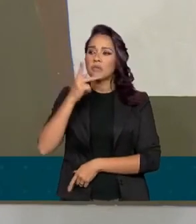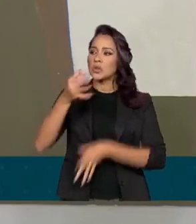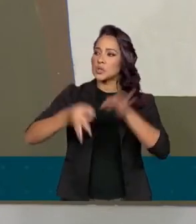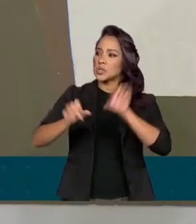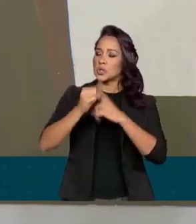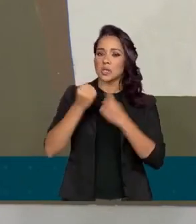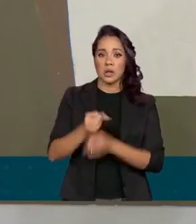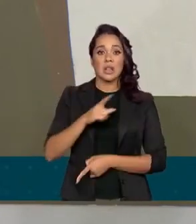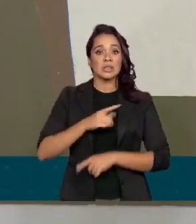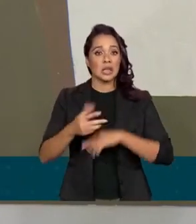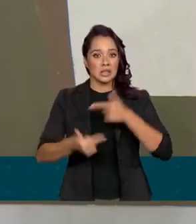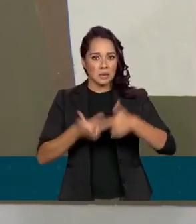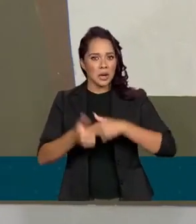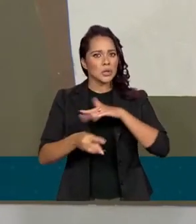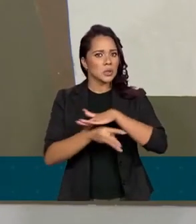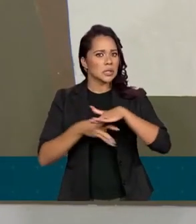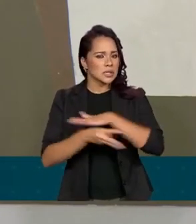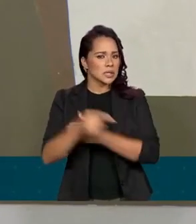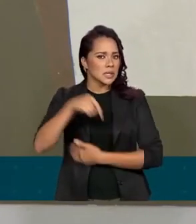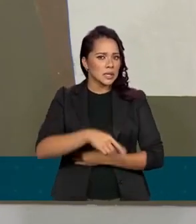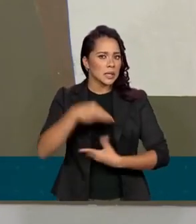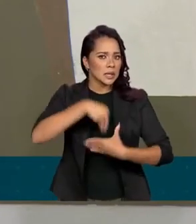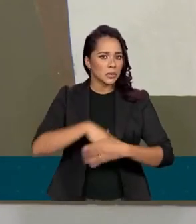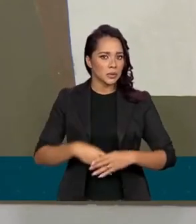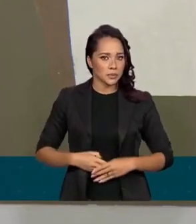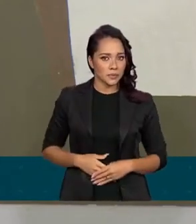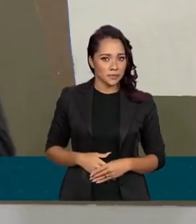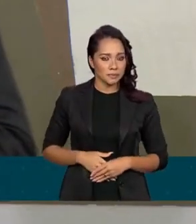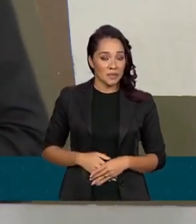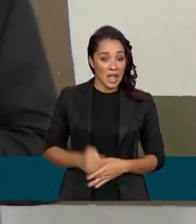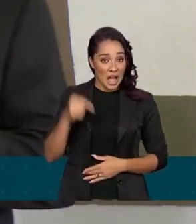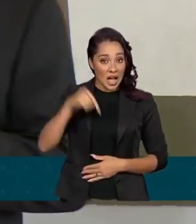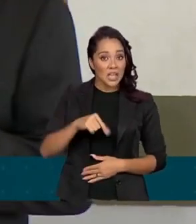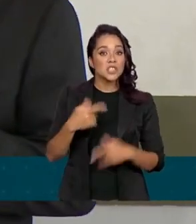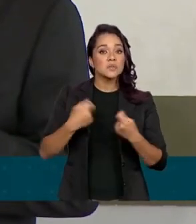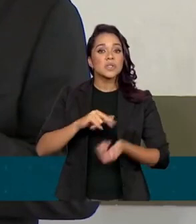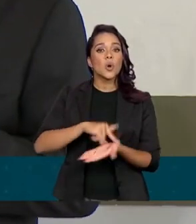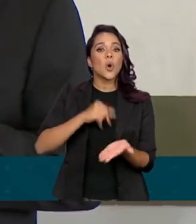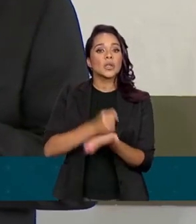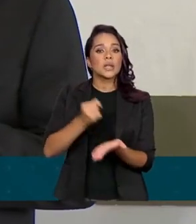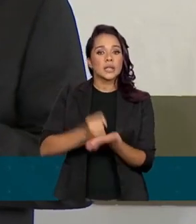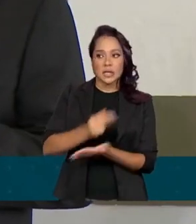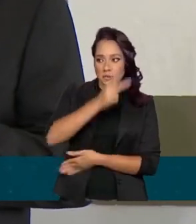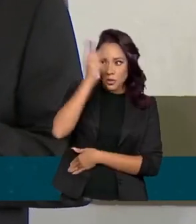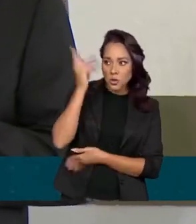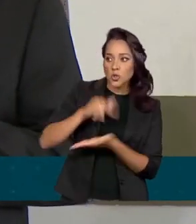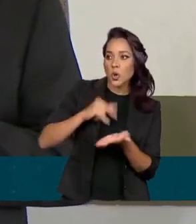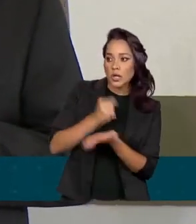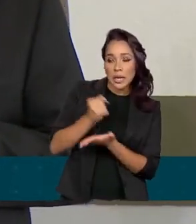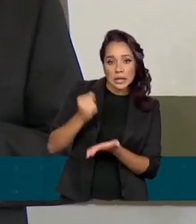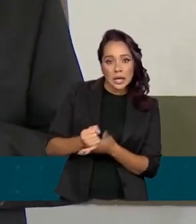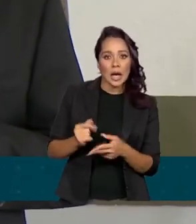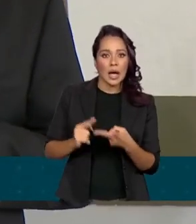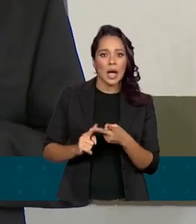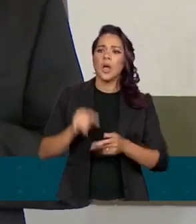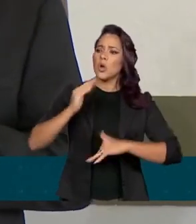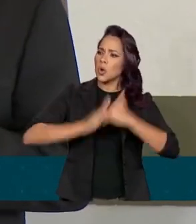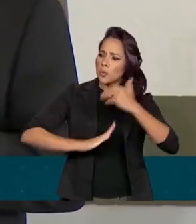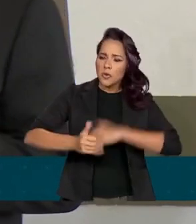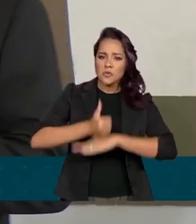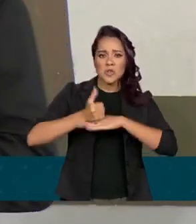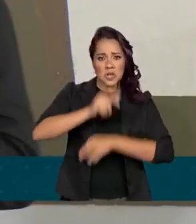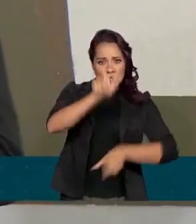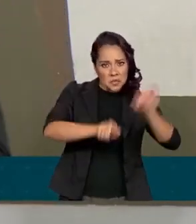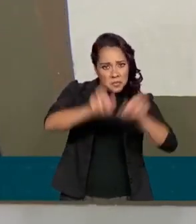a gente ter trabalhador terceirizado aqui dentro. Aqui a gente tem que contratar as pessoas, sabe, profissionalmente,